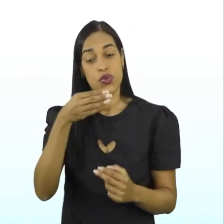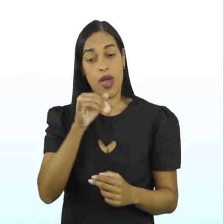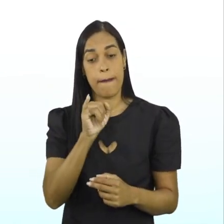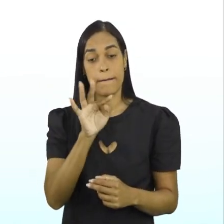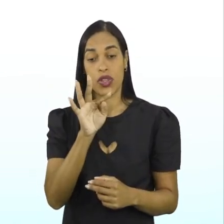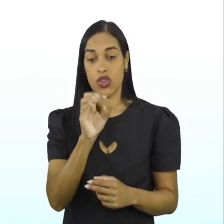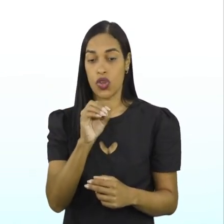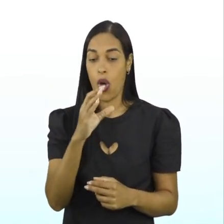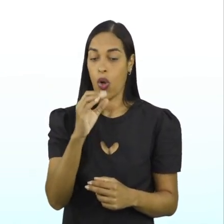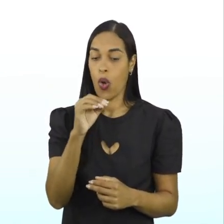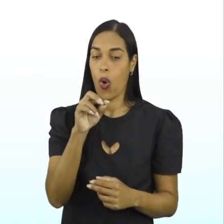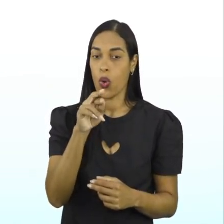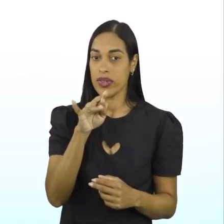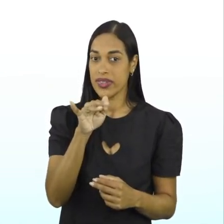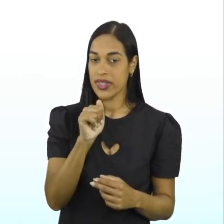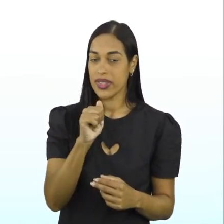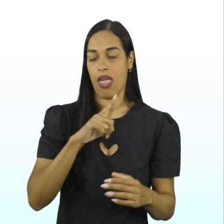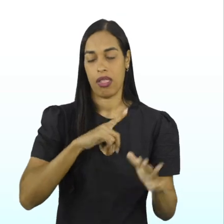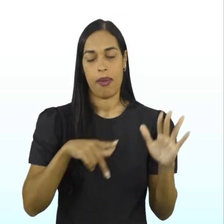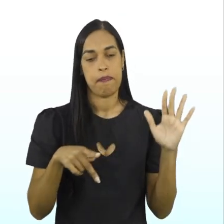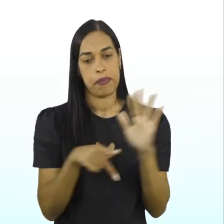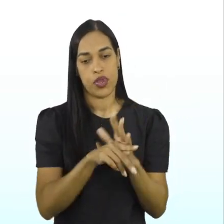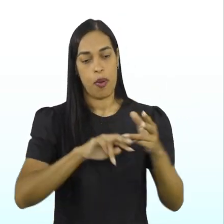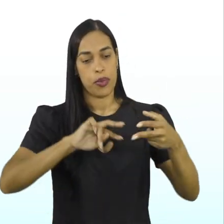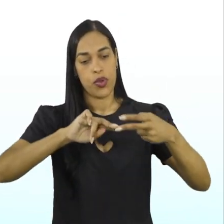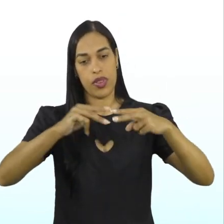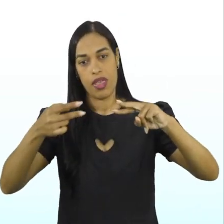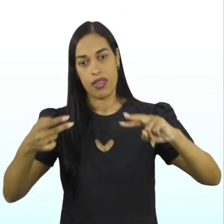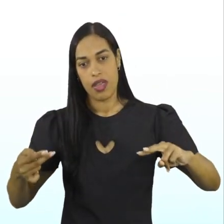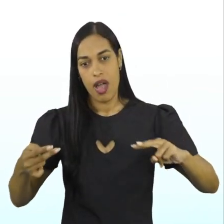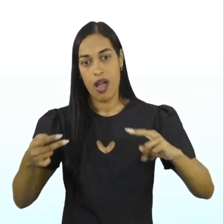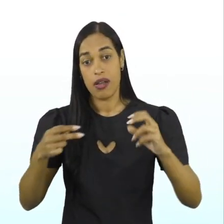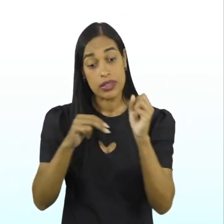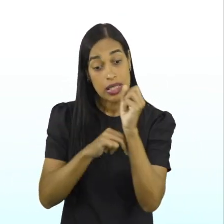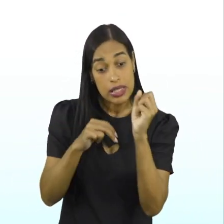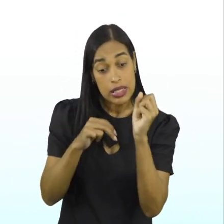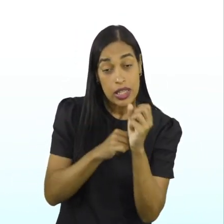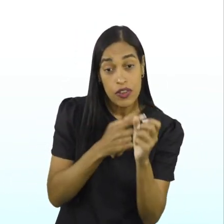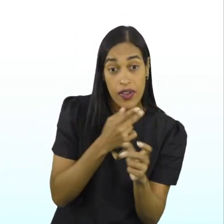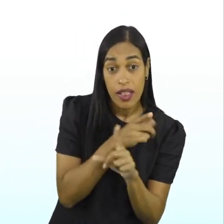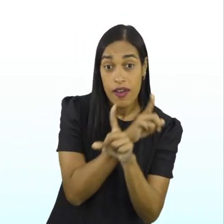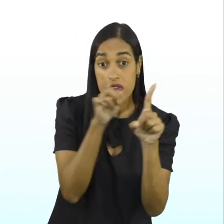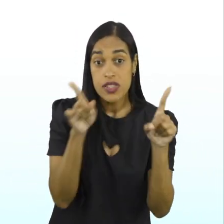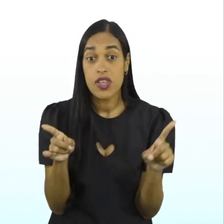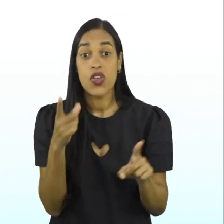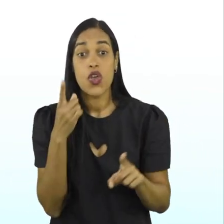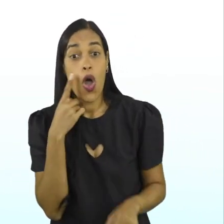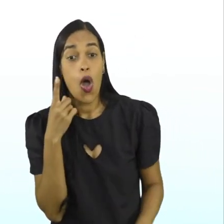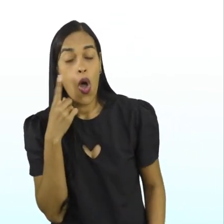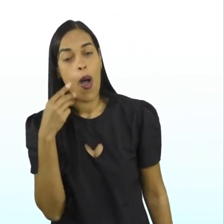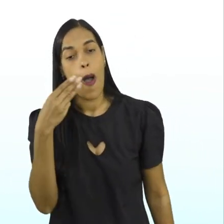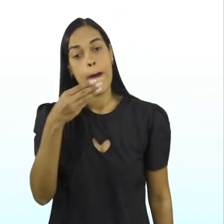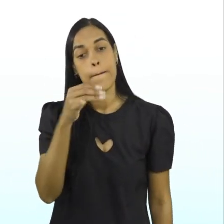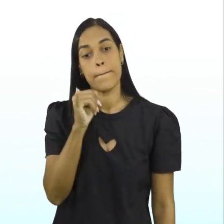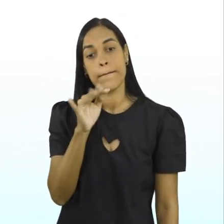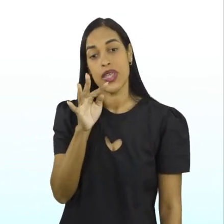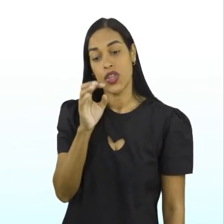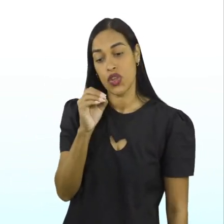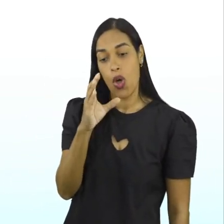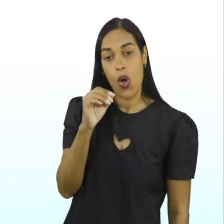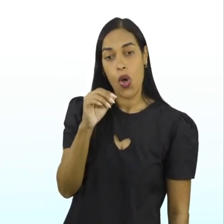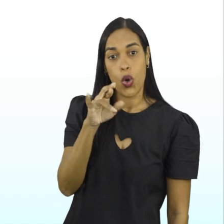DNA próprio e ela vai ter ribossomo próprio, tá? E outro segredo, olhem para mim, mitocôndria é